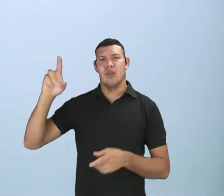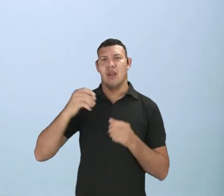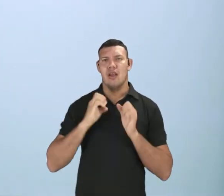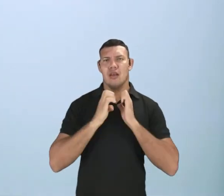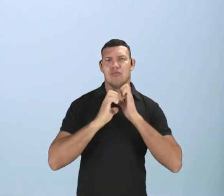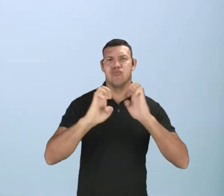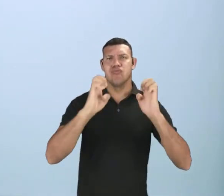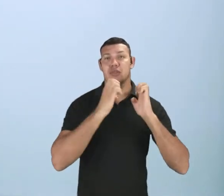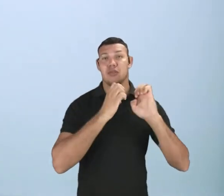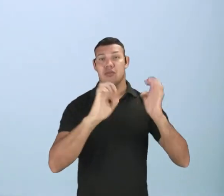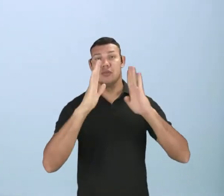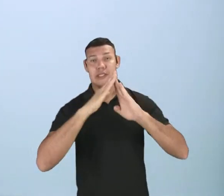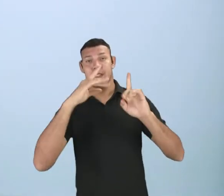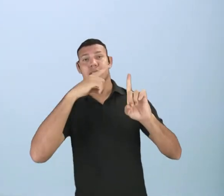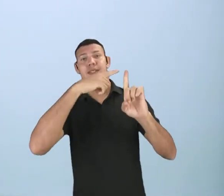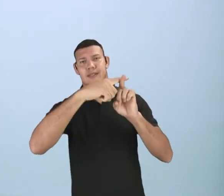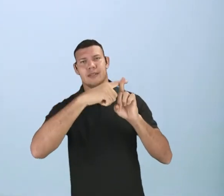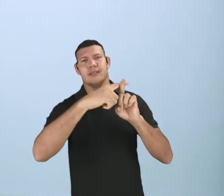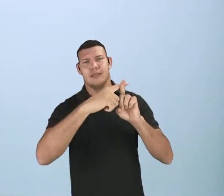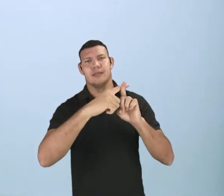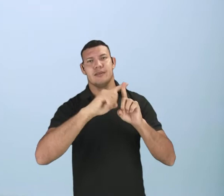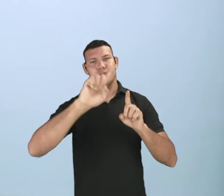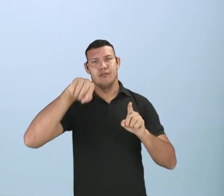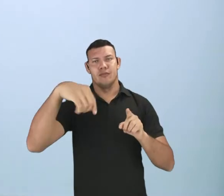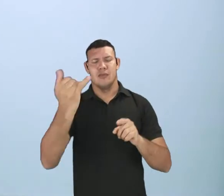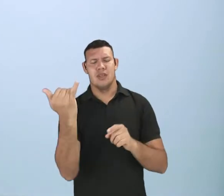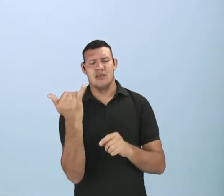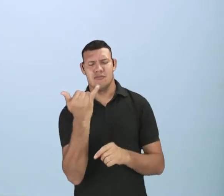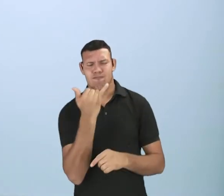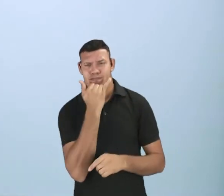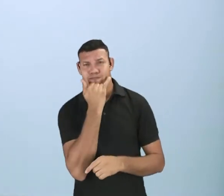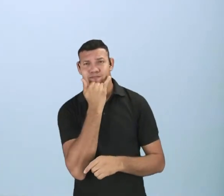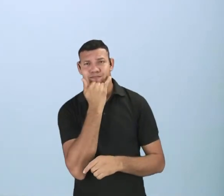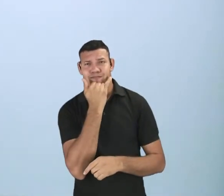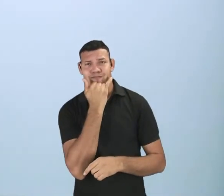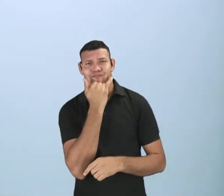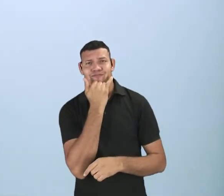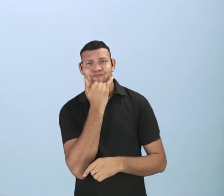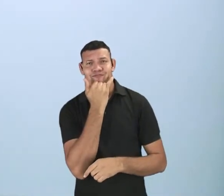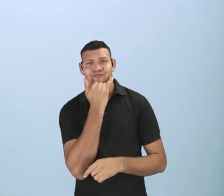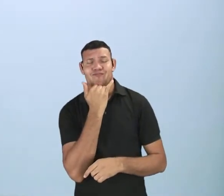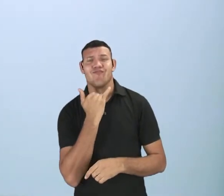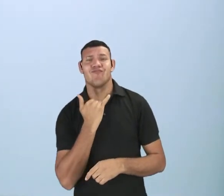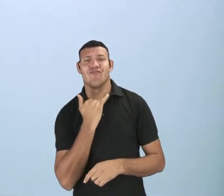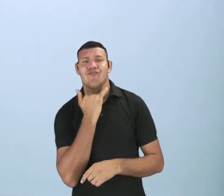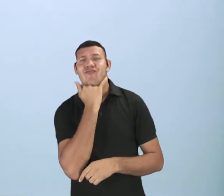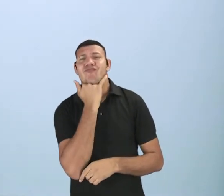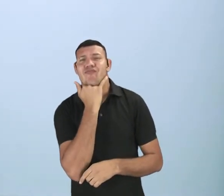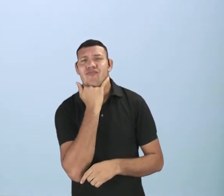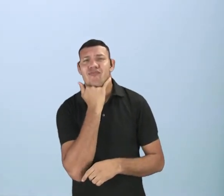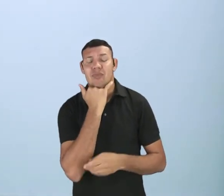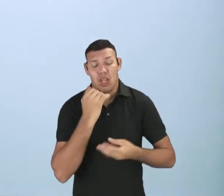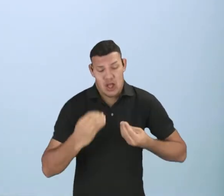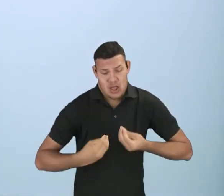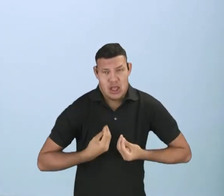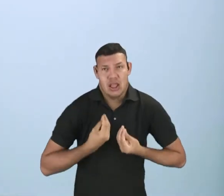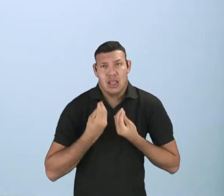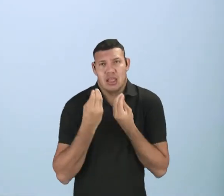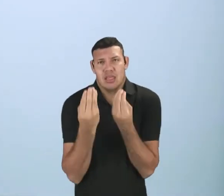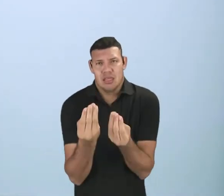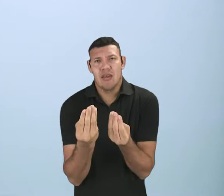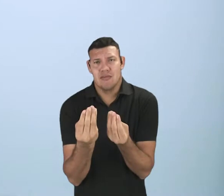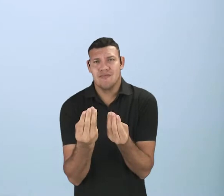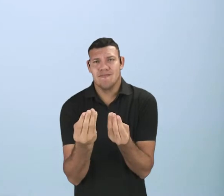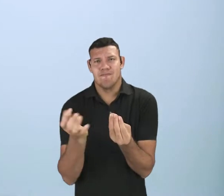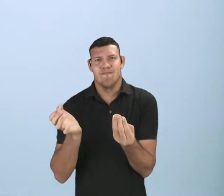esses homens, eles se redimiam fazendo doações, né, de bens, fazendo doações de terra, com medo